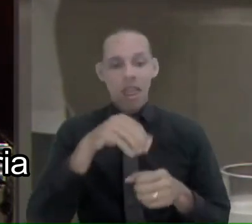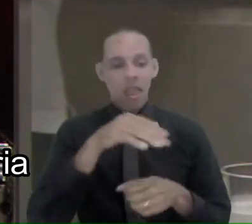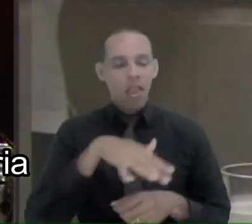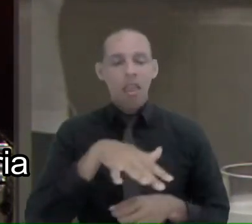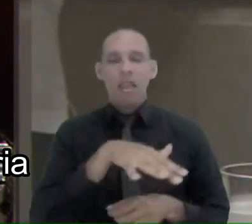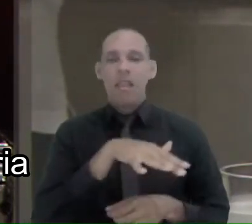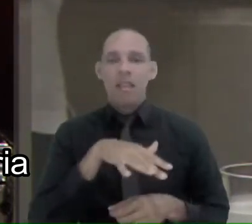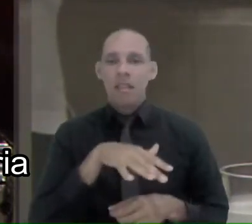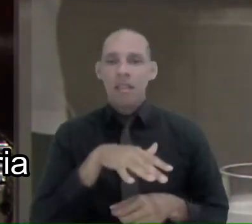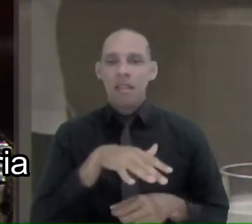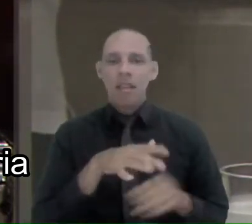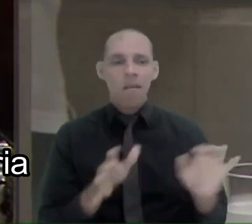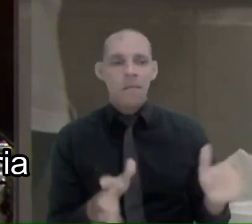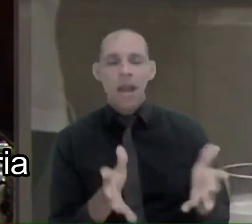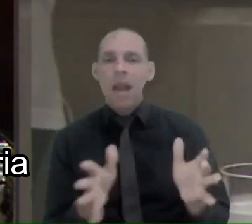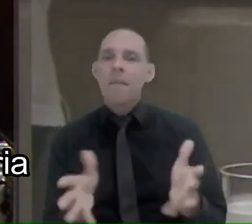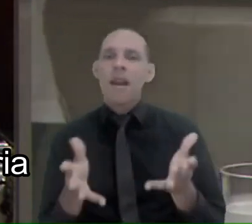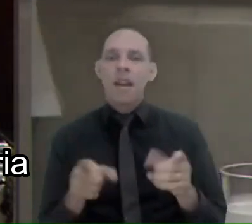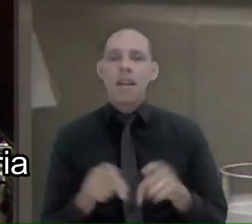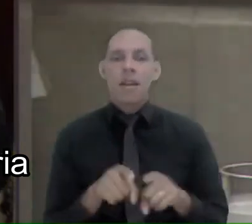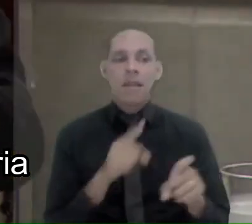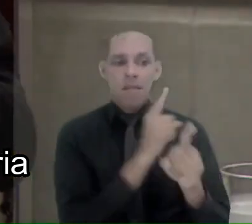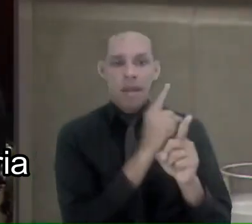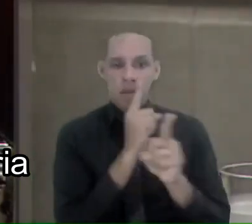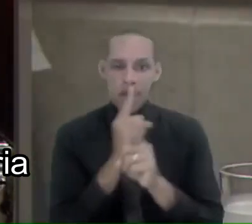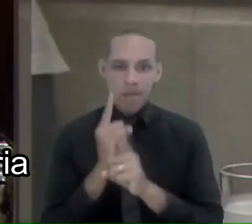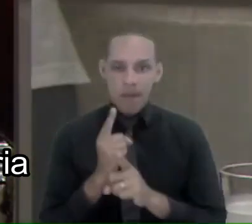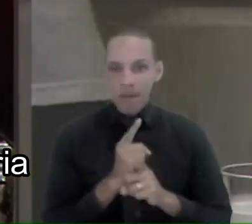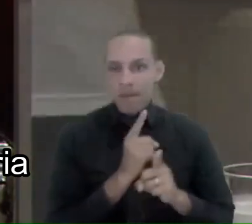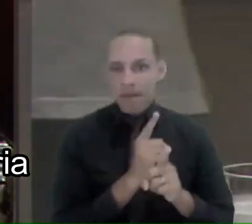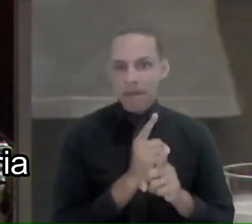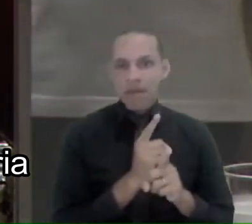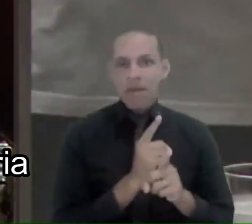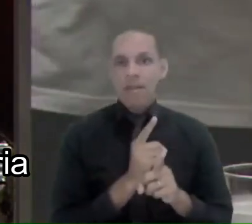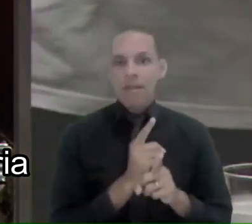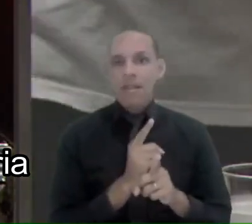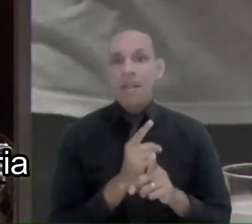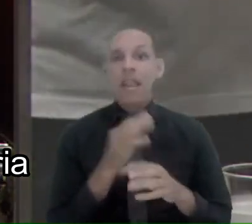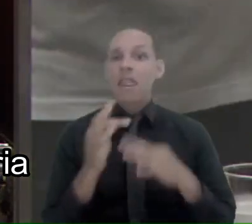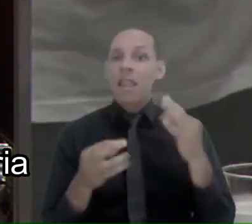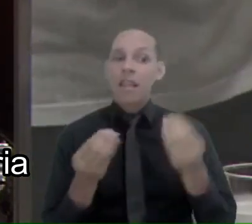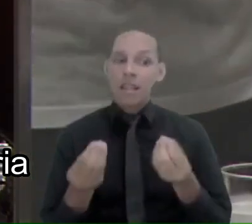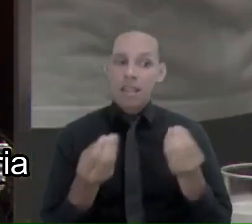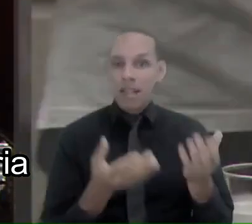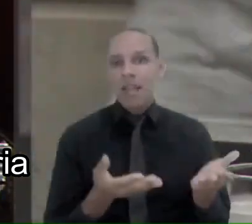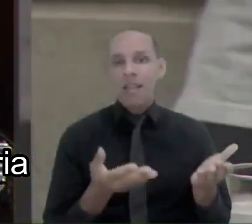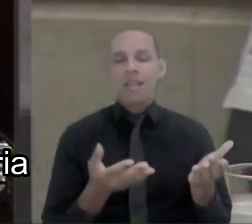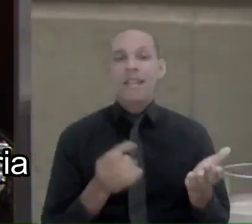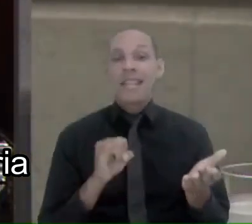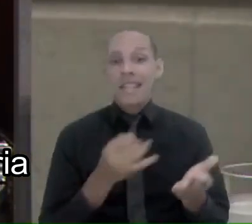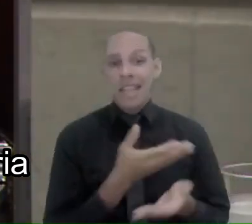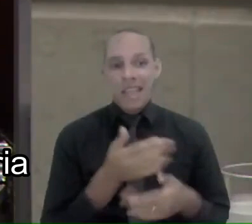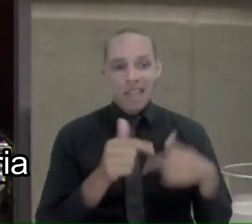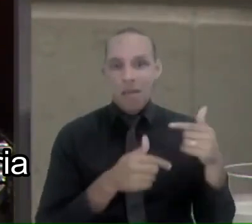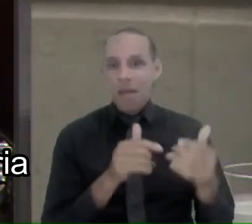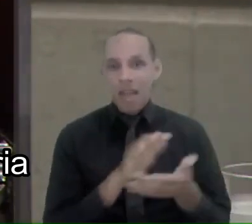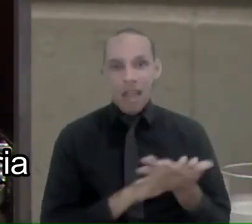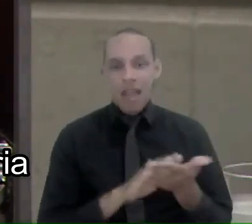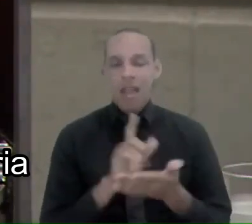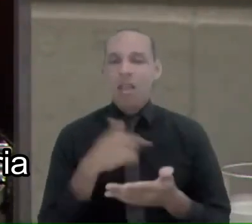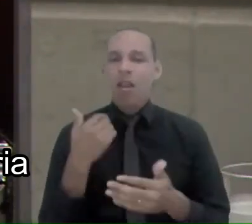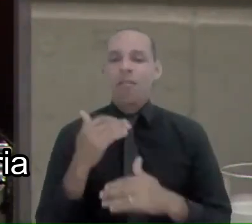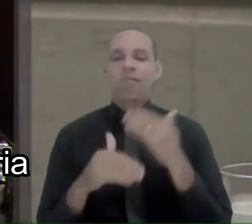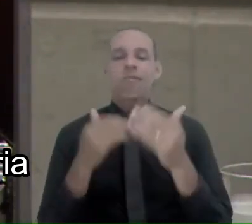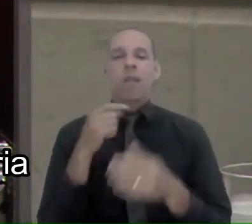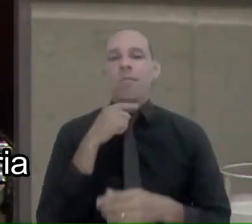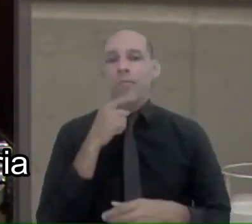mas também na identificação dos casos e provisão do tratamento adequado, a gente não consegue avançar. Então, nesses